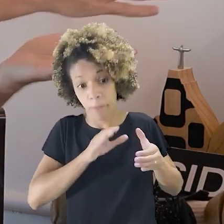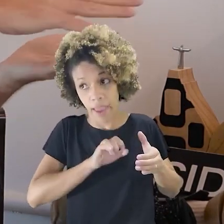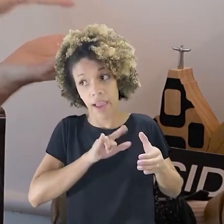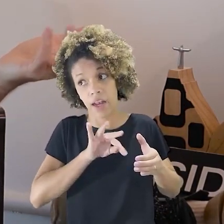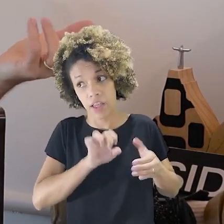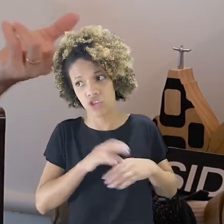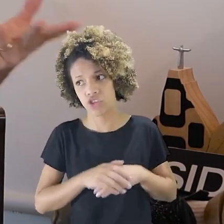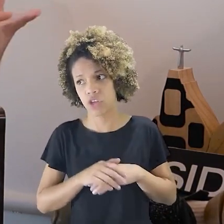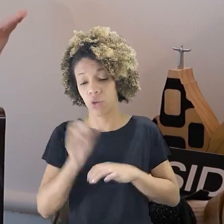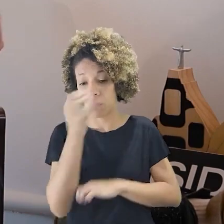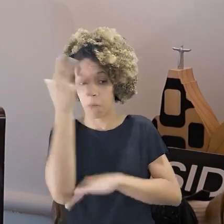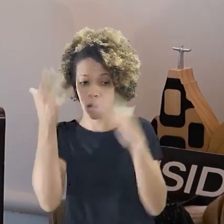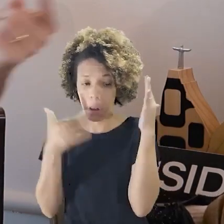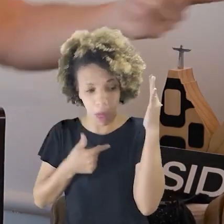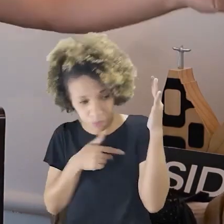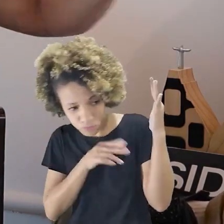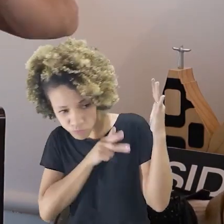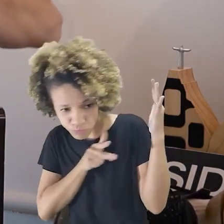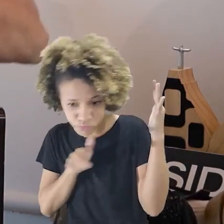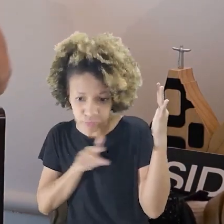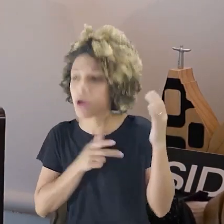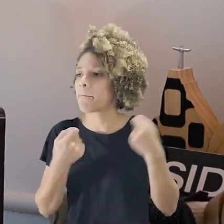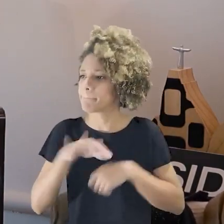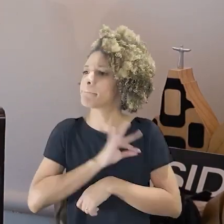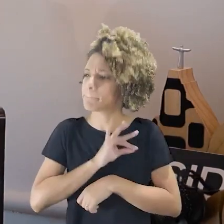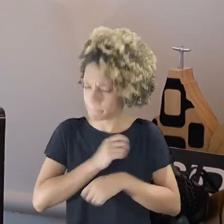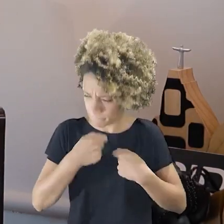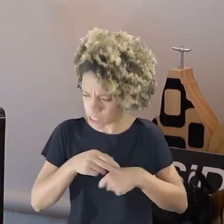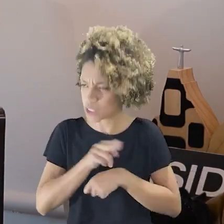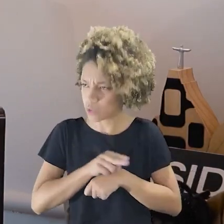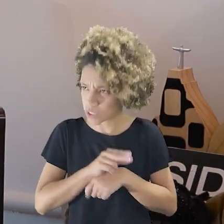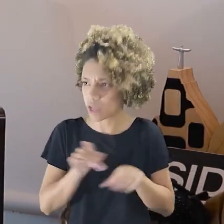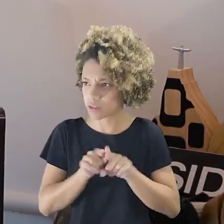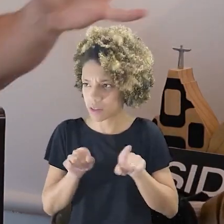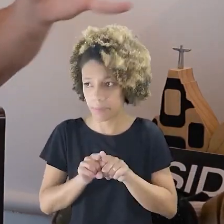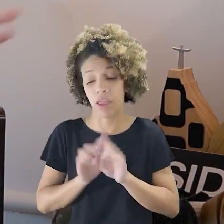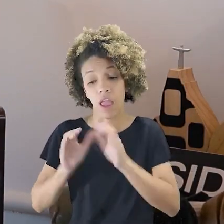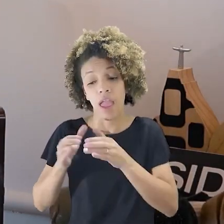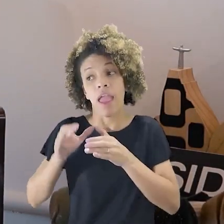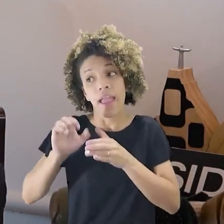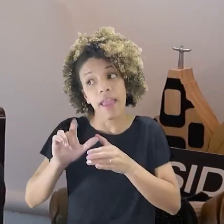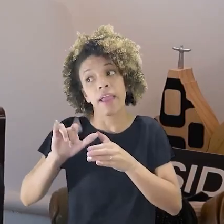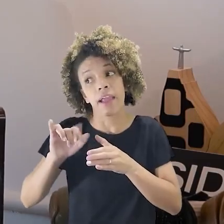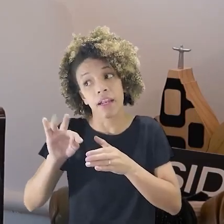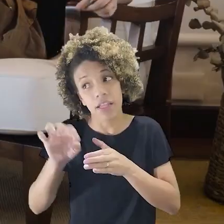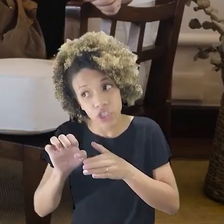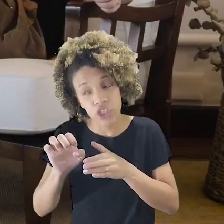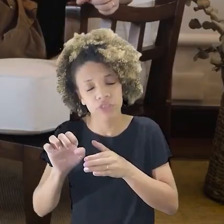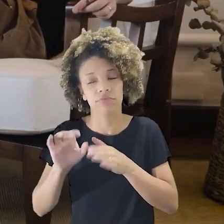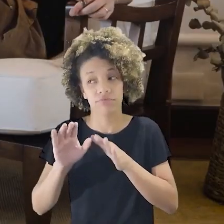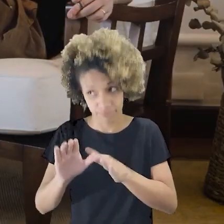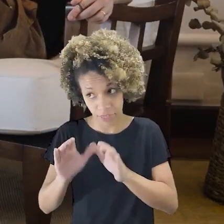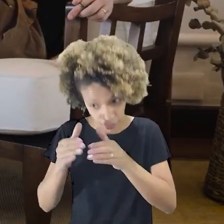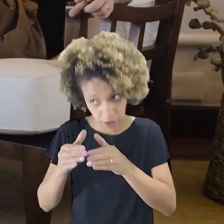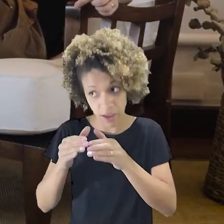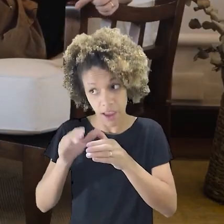batalhão florestal, para mim, tem que usar câmera, sim. O cara do regimento de polícia montada tem que usar. O cara do policiamento tem que usar. Repito, tá? Entendi. Mas tropa o cara